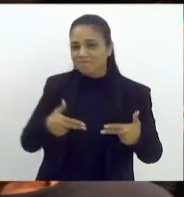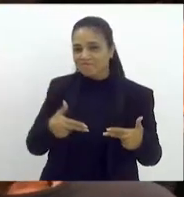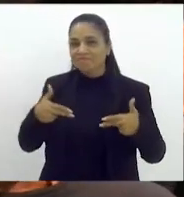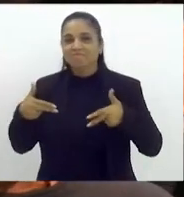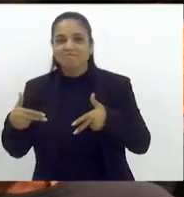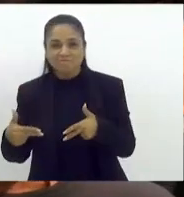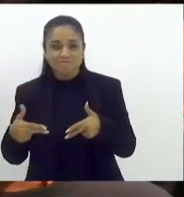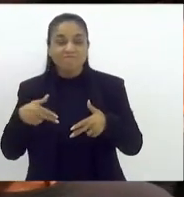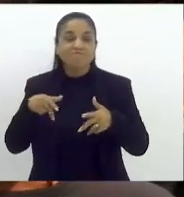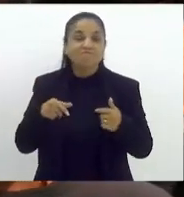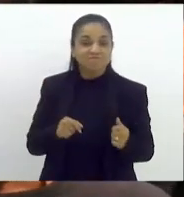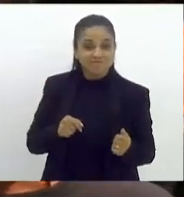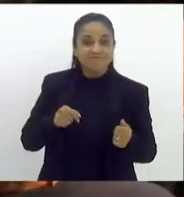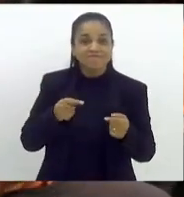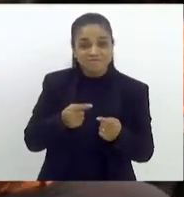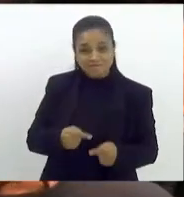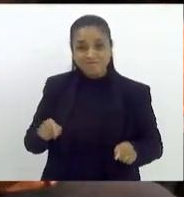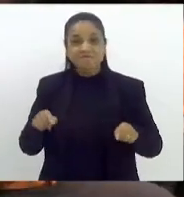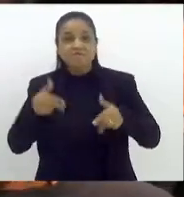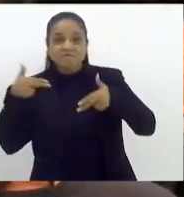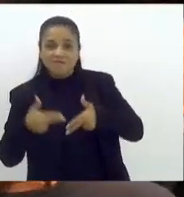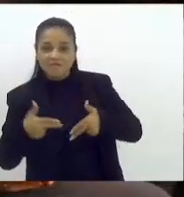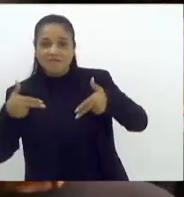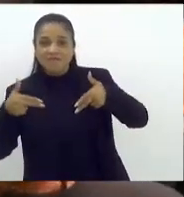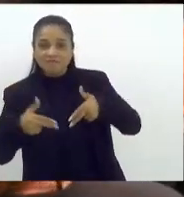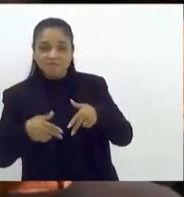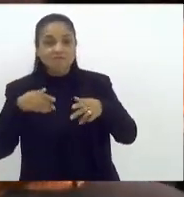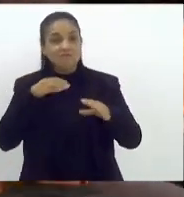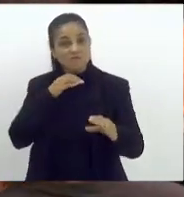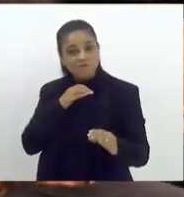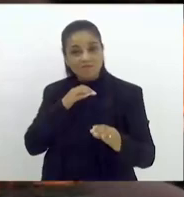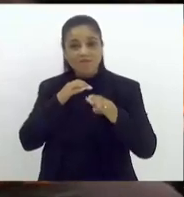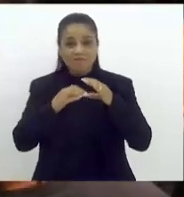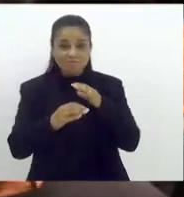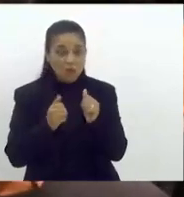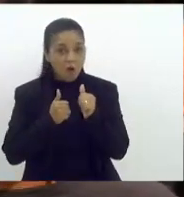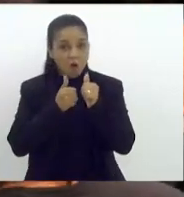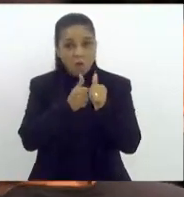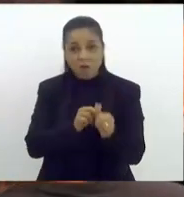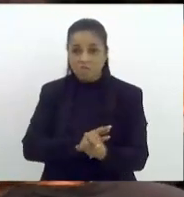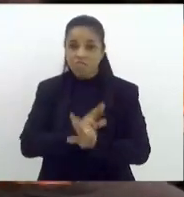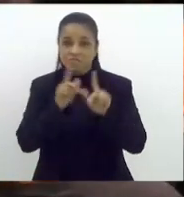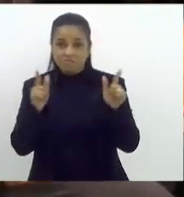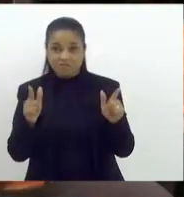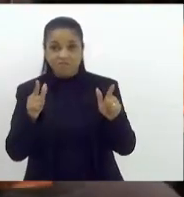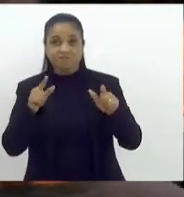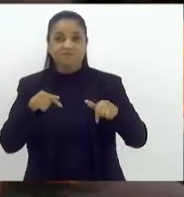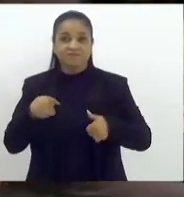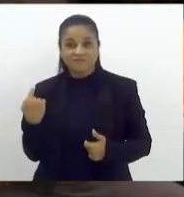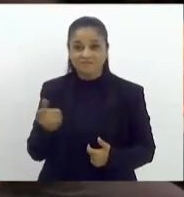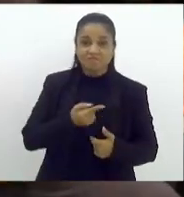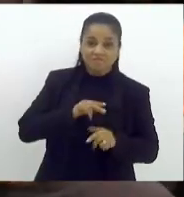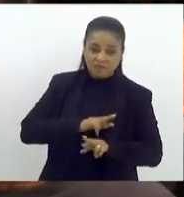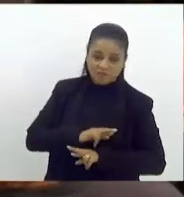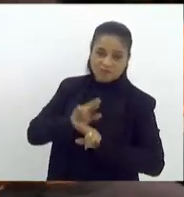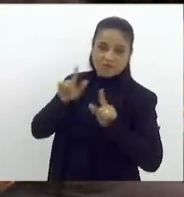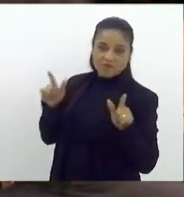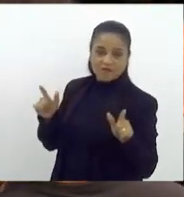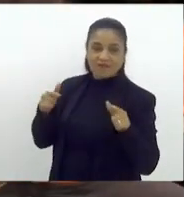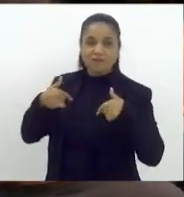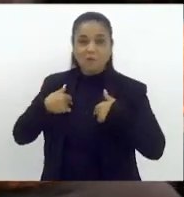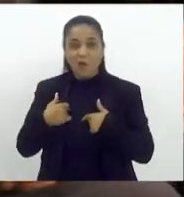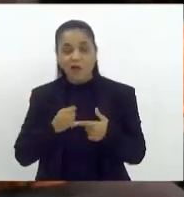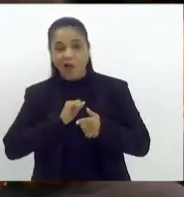diferenciado com o beckinizado não dá para acompanhar você compra toda a gente me levanta diferente